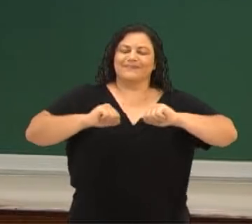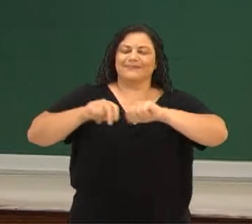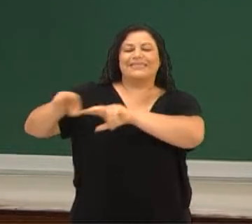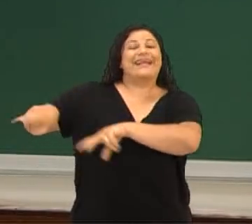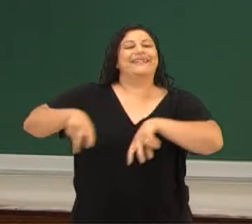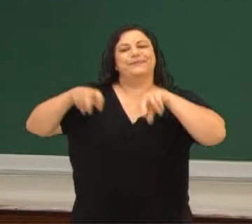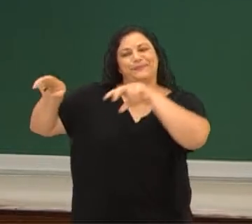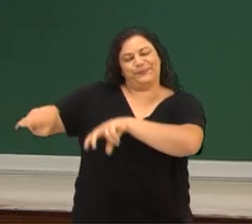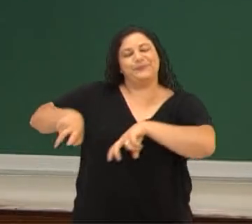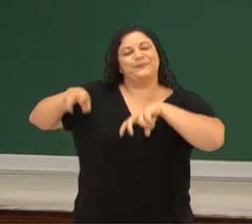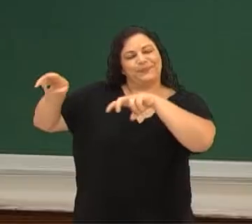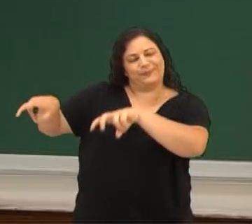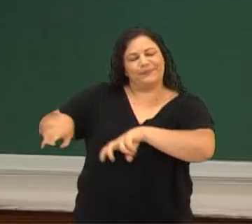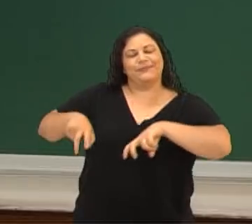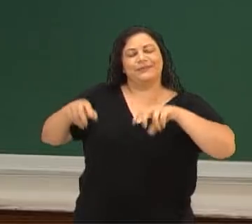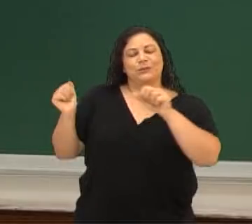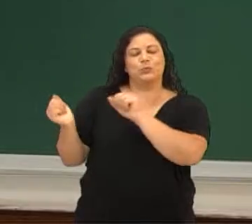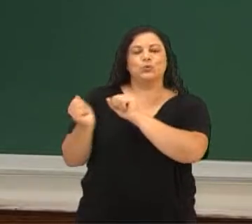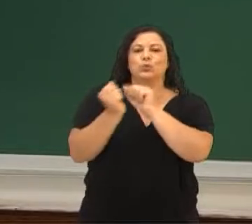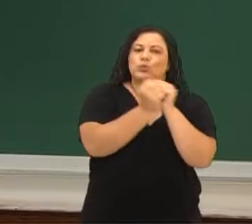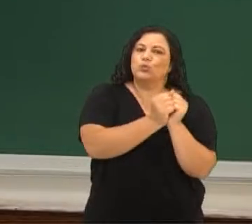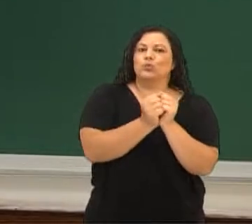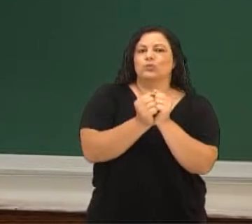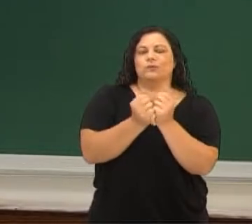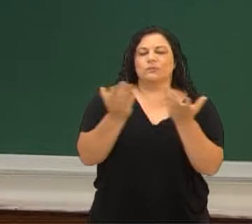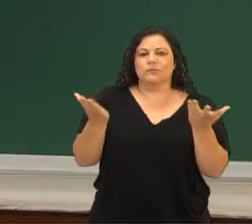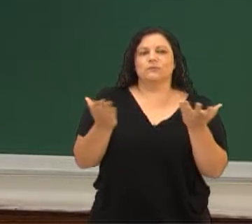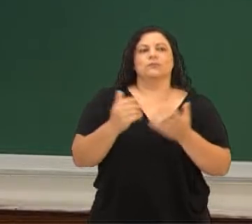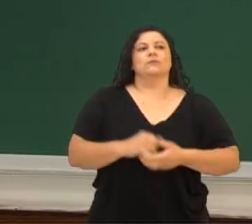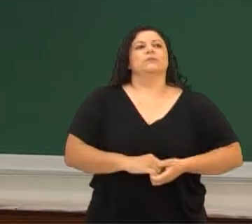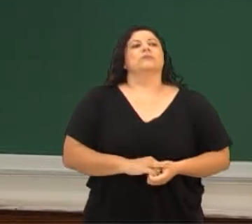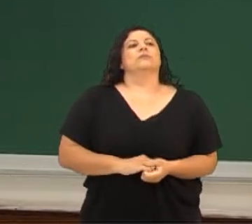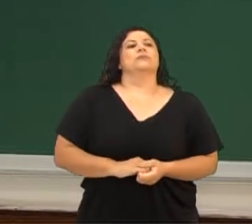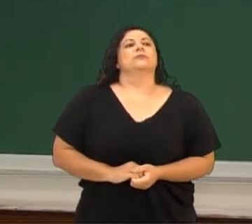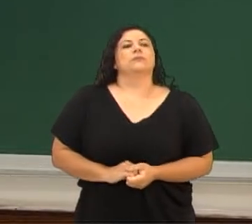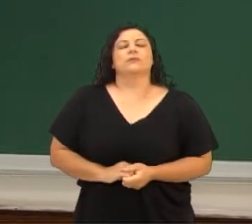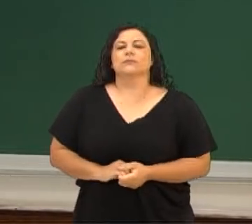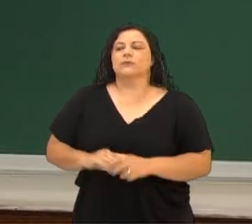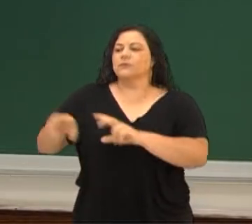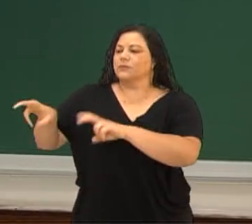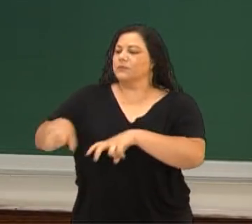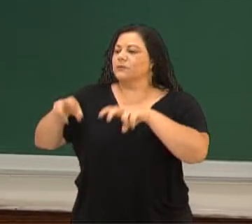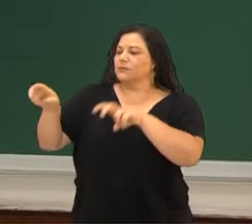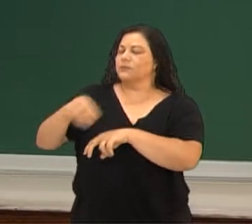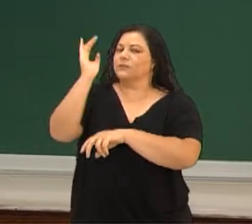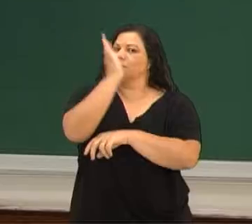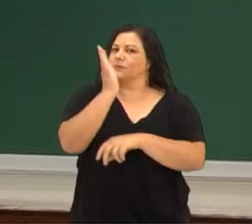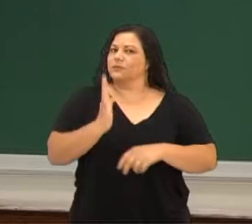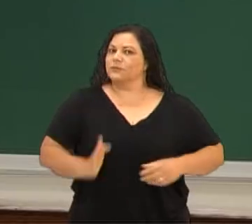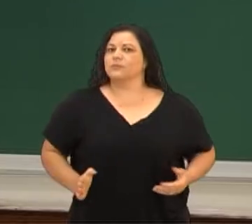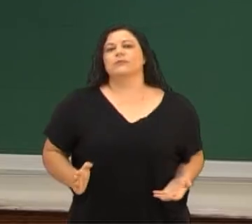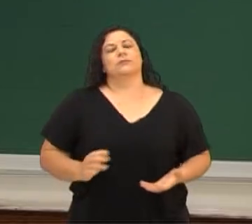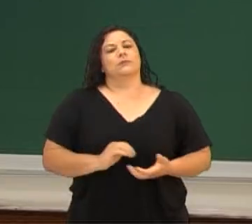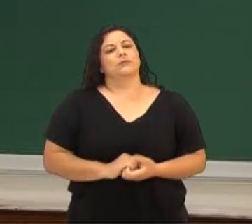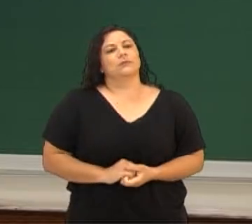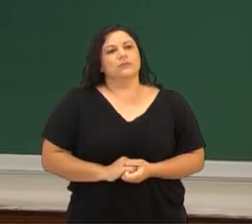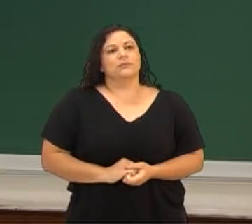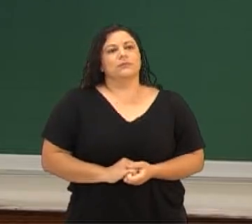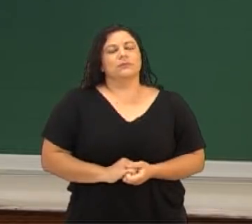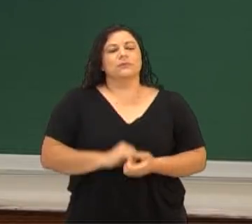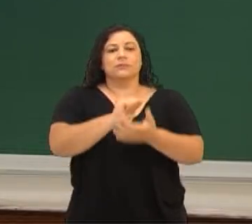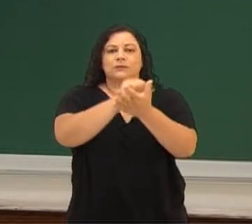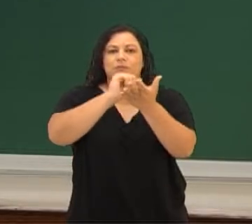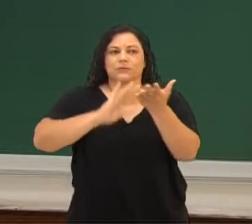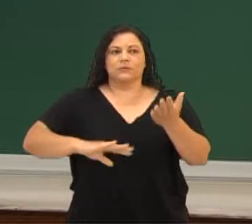agricultura africana, junto com iniciativas aqui da agricultura brasileira. Vamos para mais